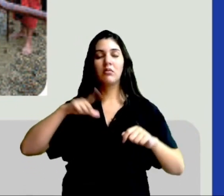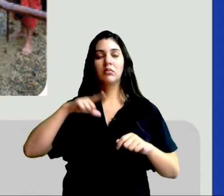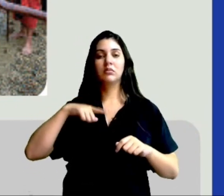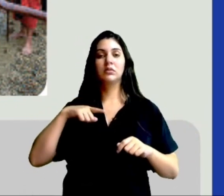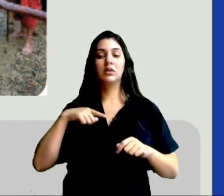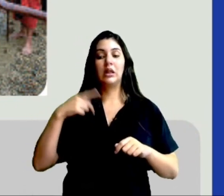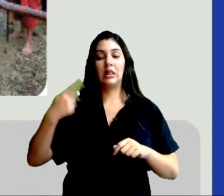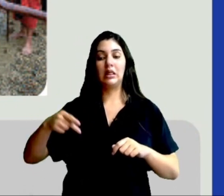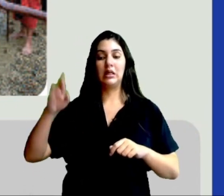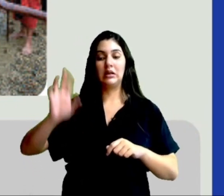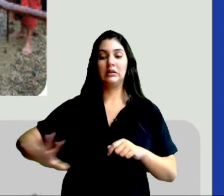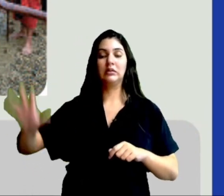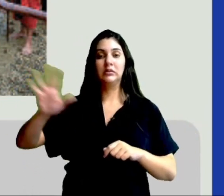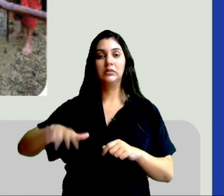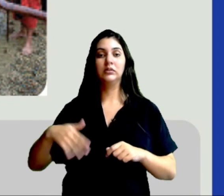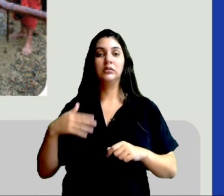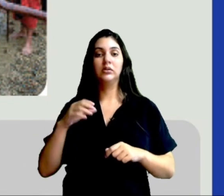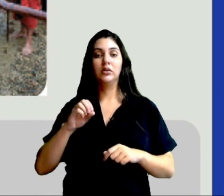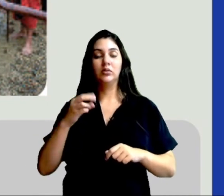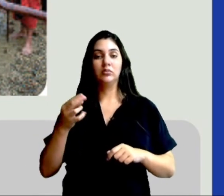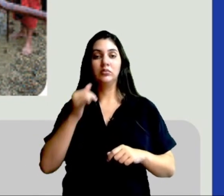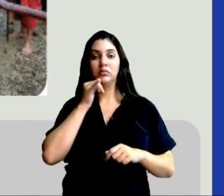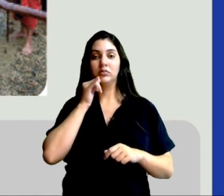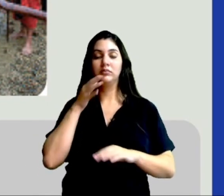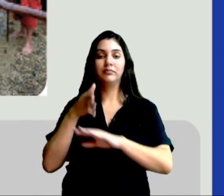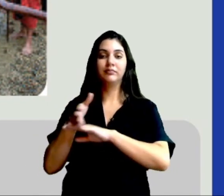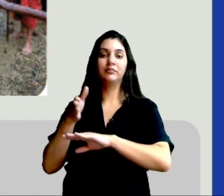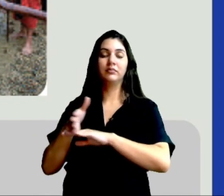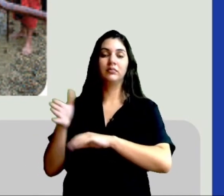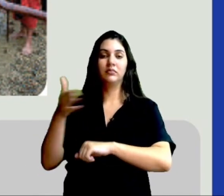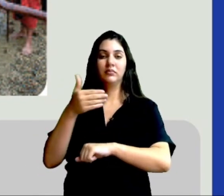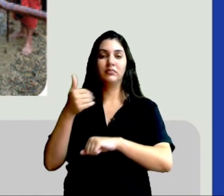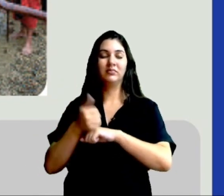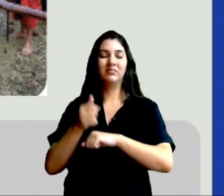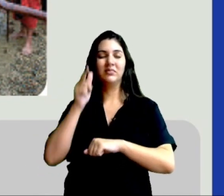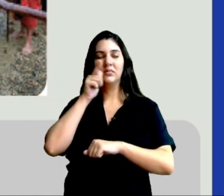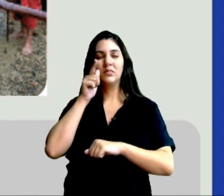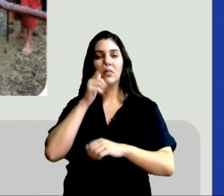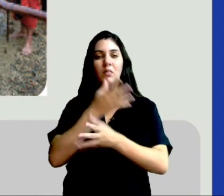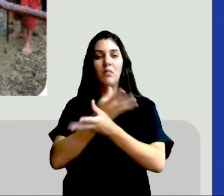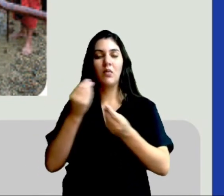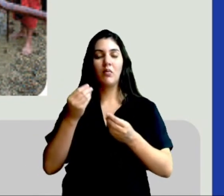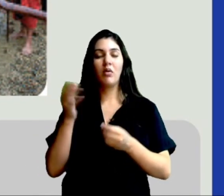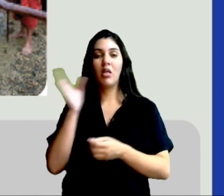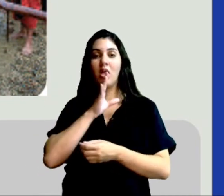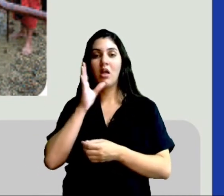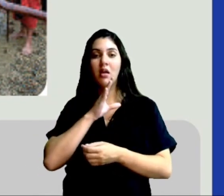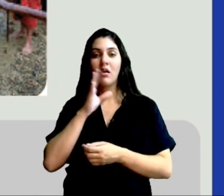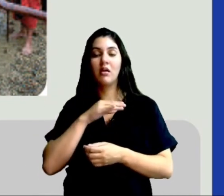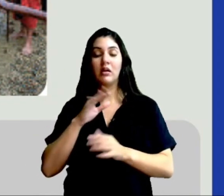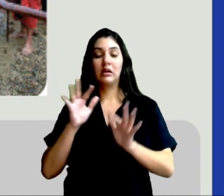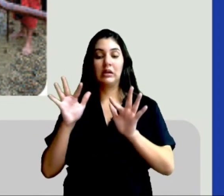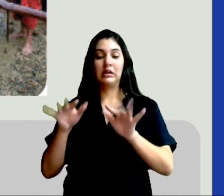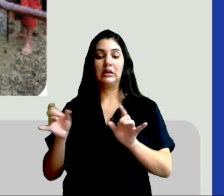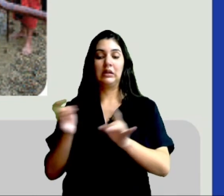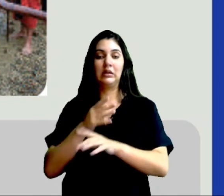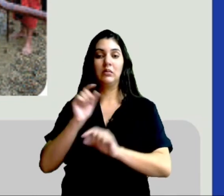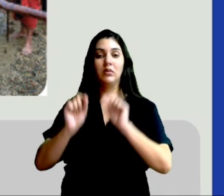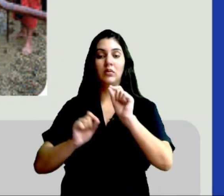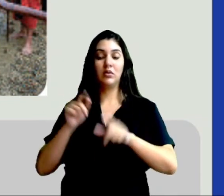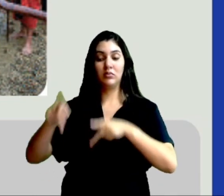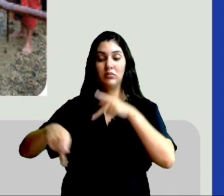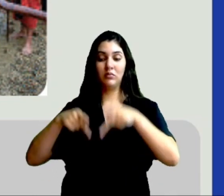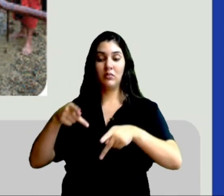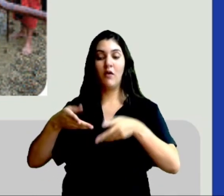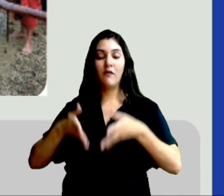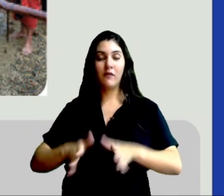ali naquela região, então o imperialismo, o colonialismo avançou com muita ferocidade e acabou que os povos nativos eles